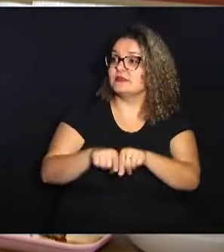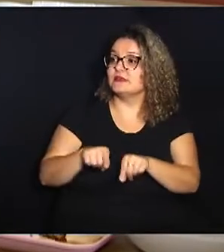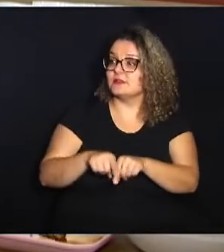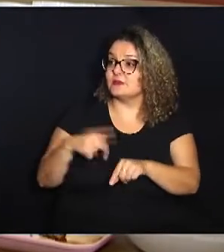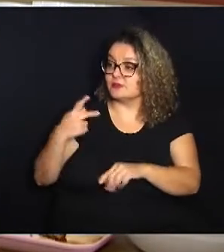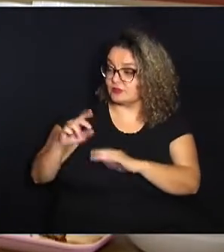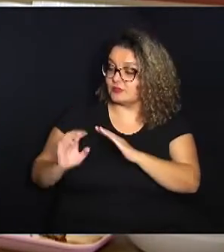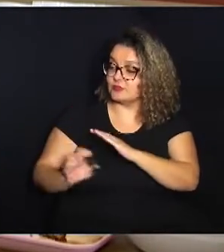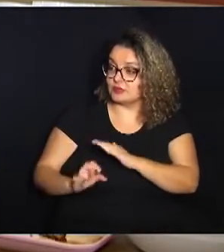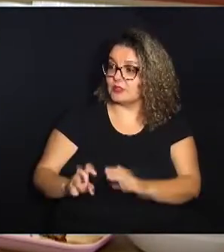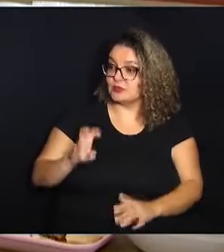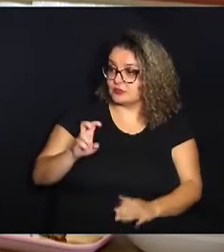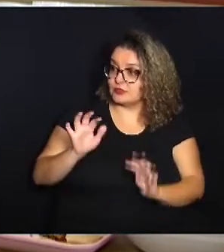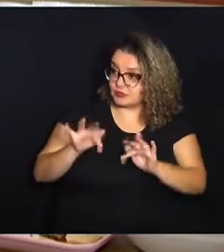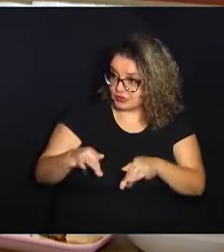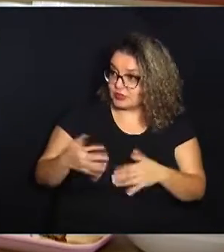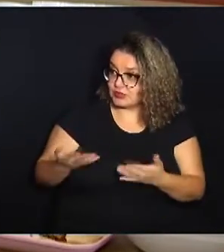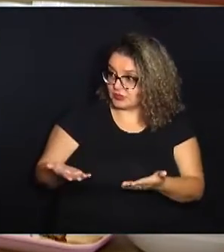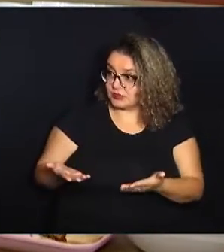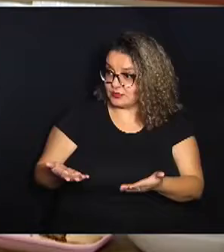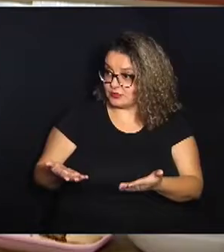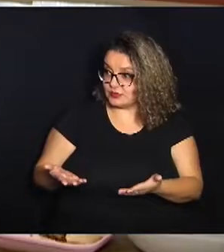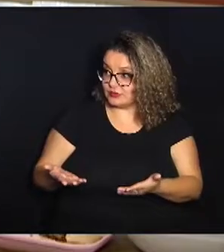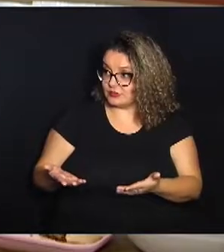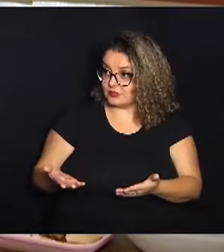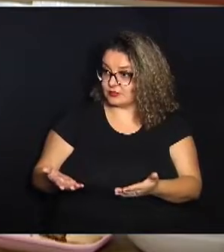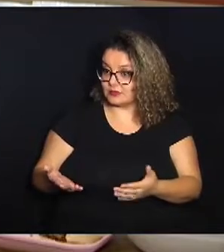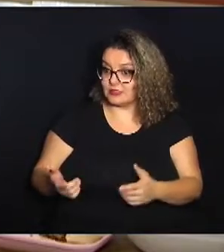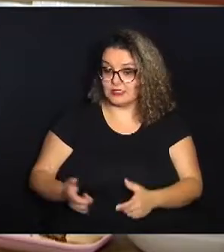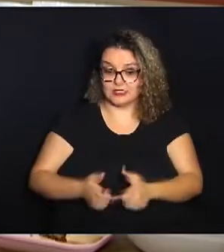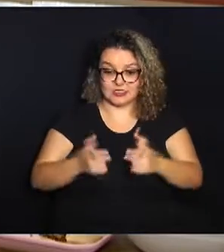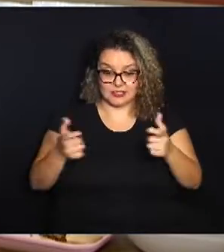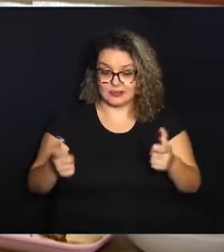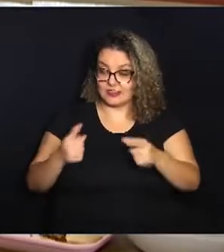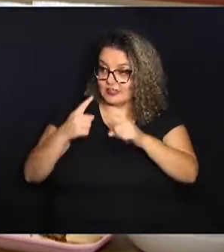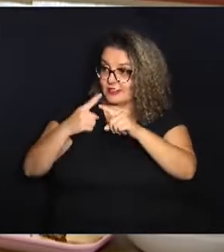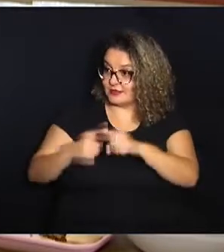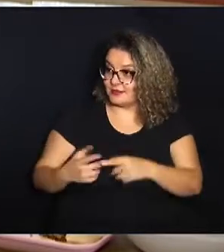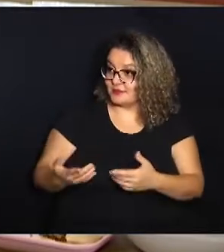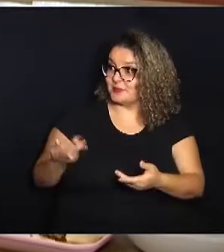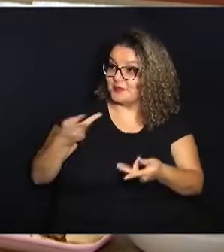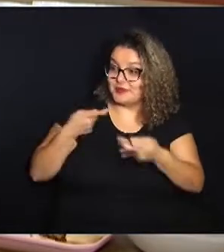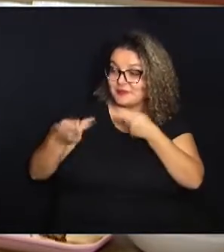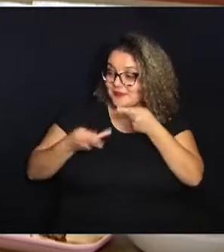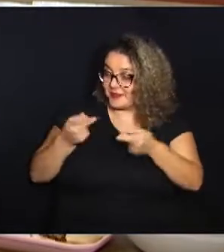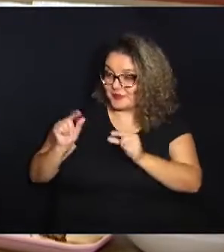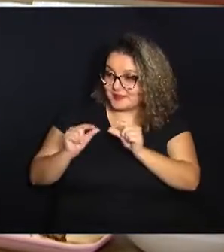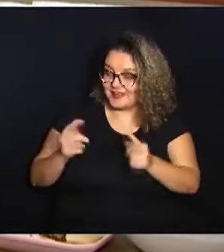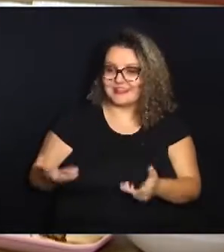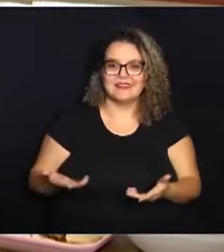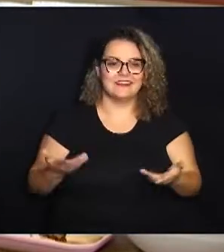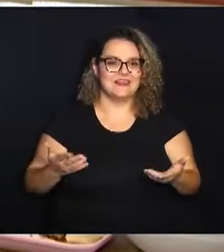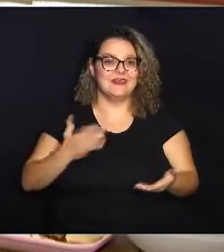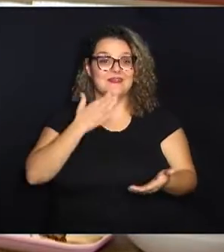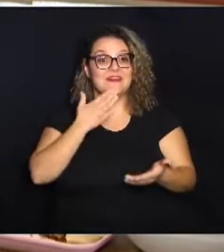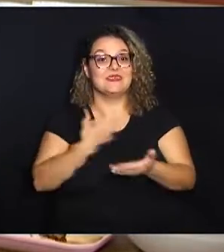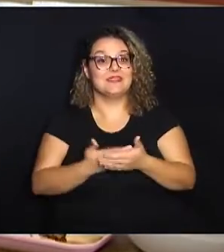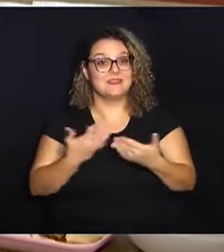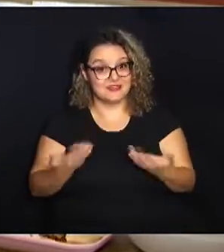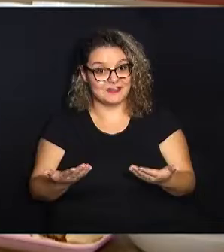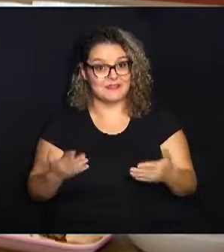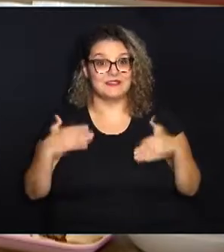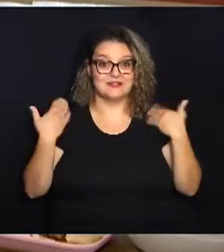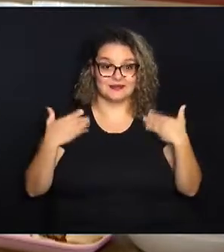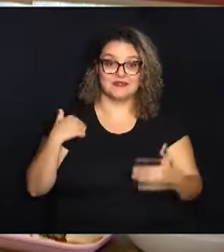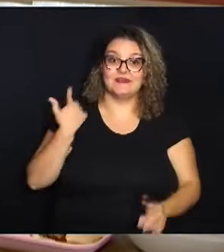empresa entre os 5 finalistas aí nessa grande competição, né? Me fala um pouquinho disso. Foi uma grande surpresa e uma grande alegria